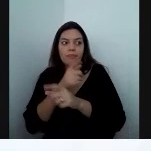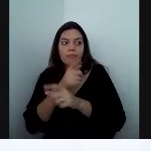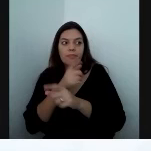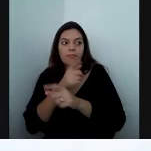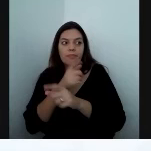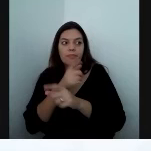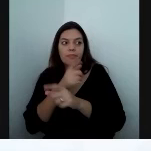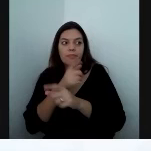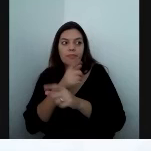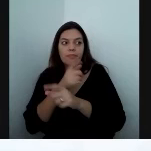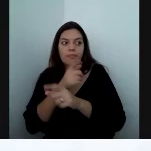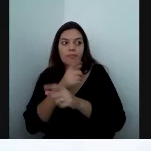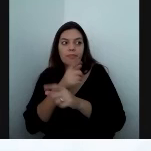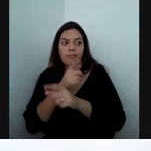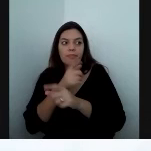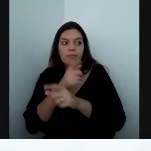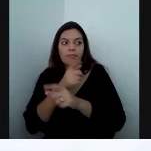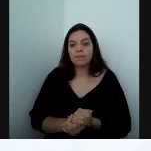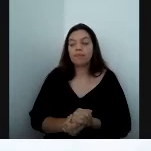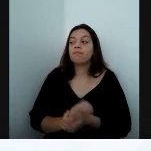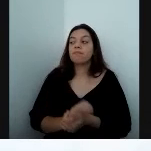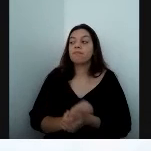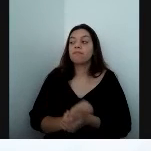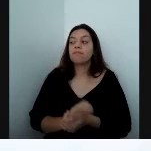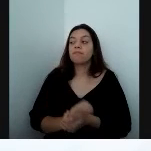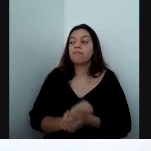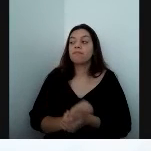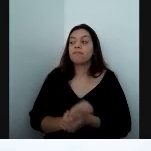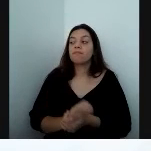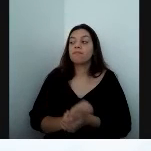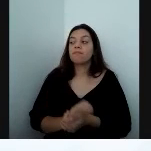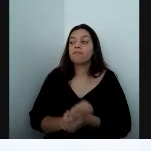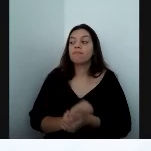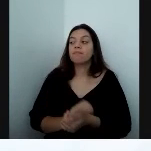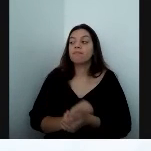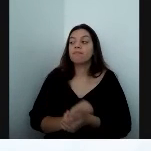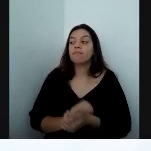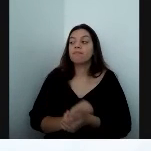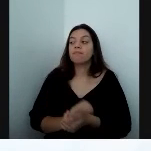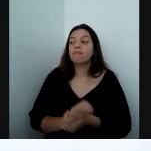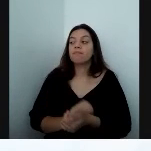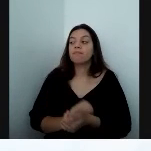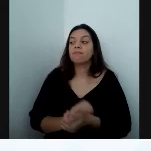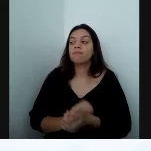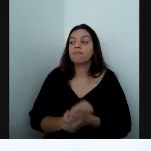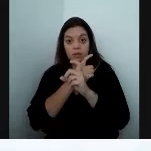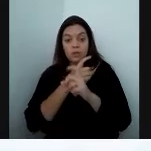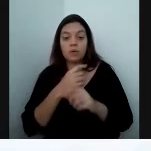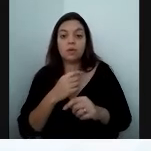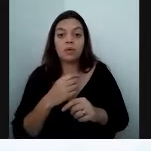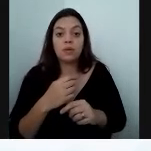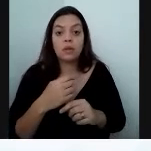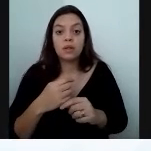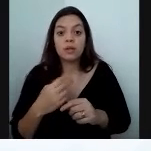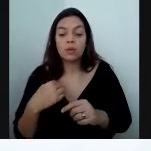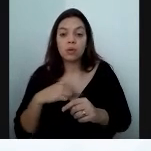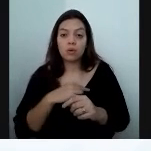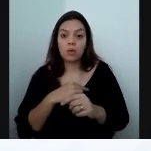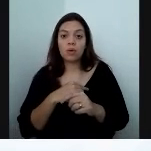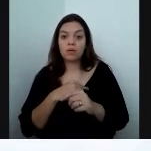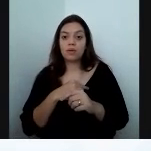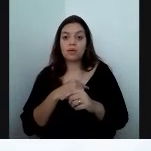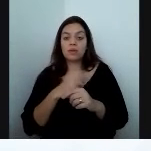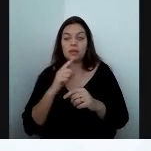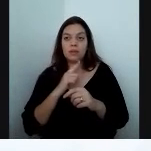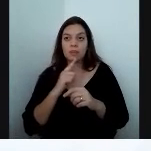de conter danos e também é importante essa ação do Diese, sabe, Luiz? Ao momento em que o Diese